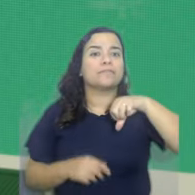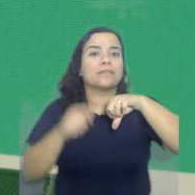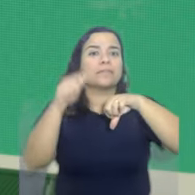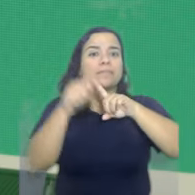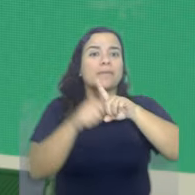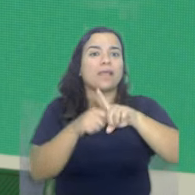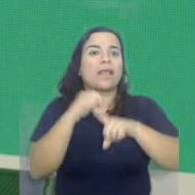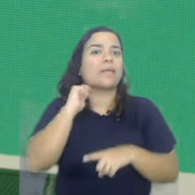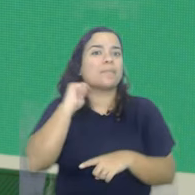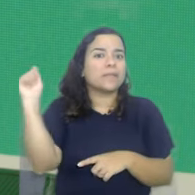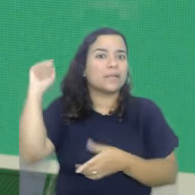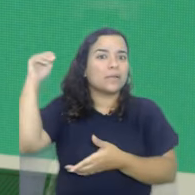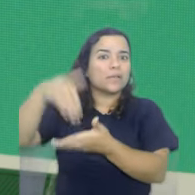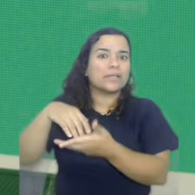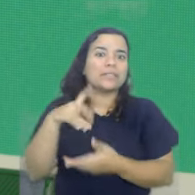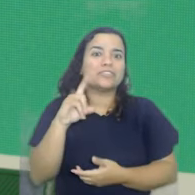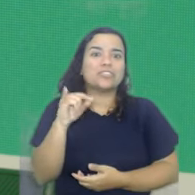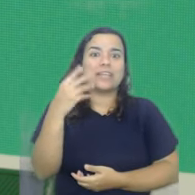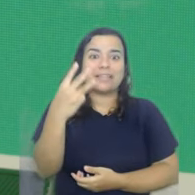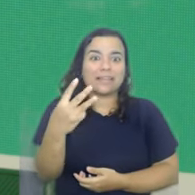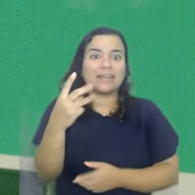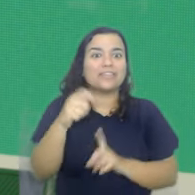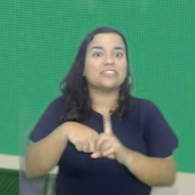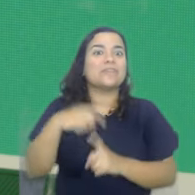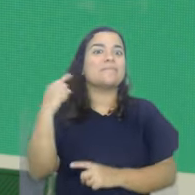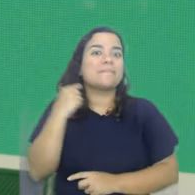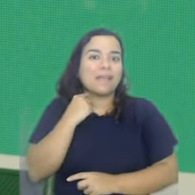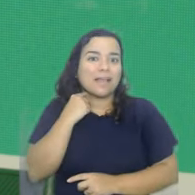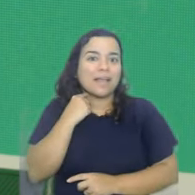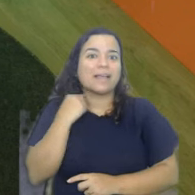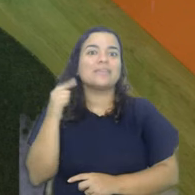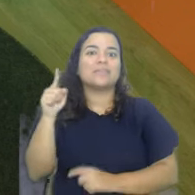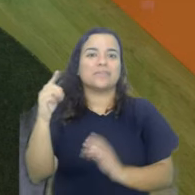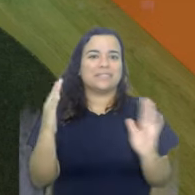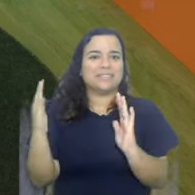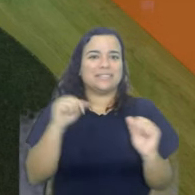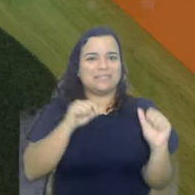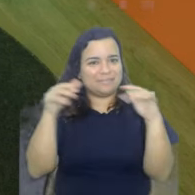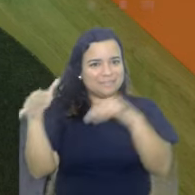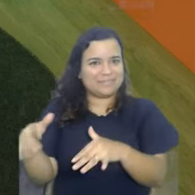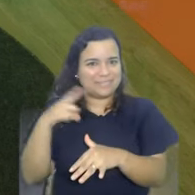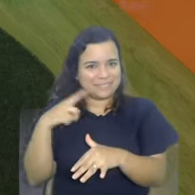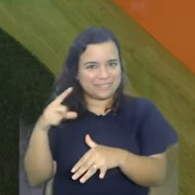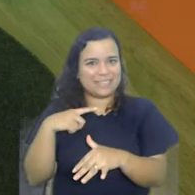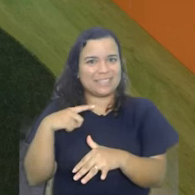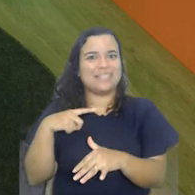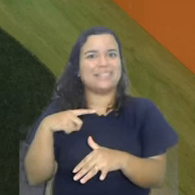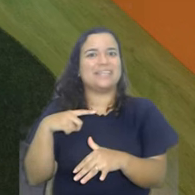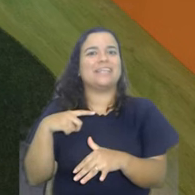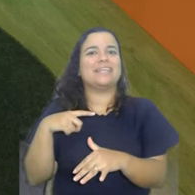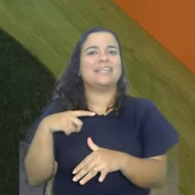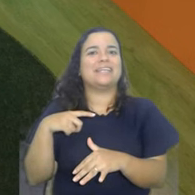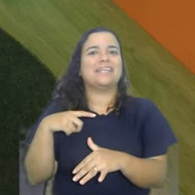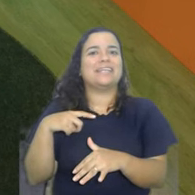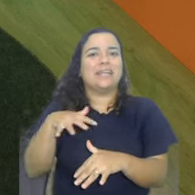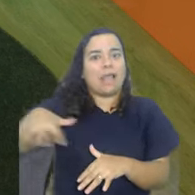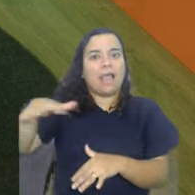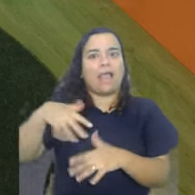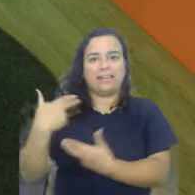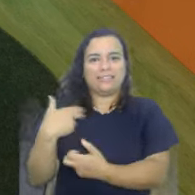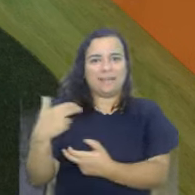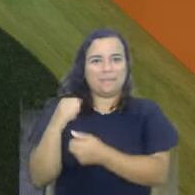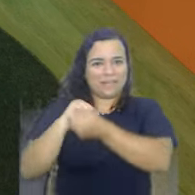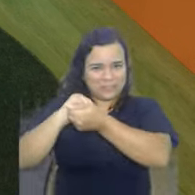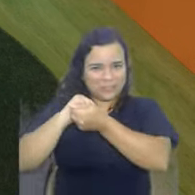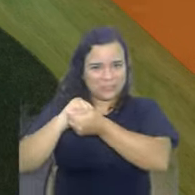Maio estaremos na grow eh Tamara e José Renato estarão lá no num espaço junto com o sebrai assim como